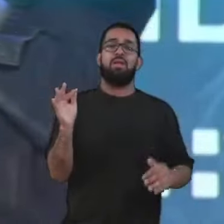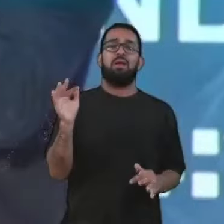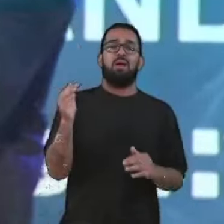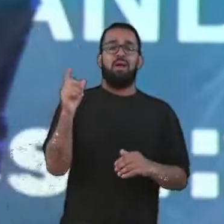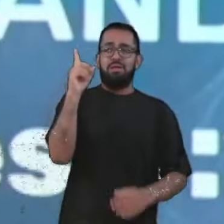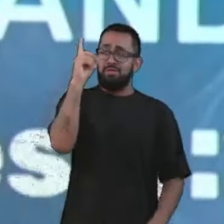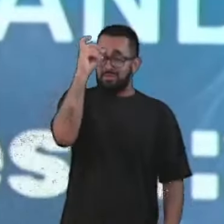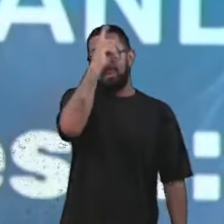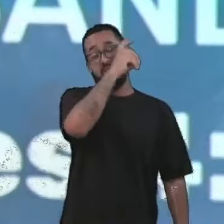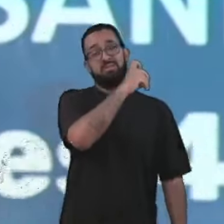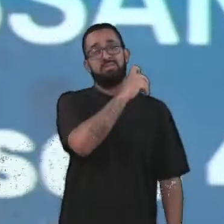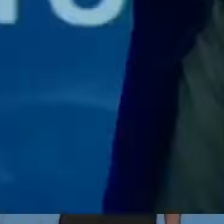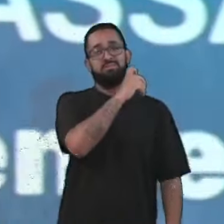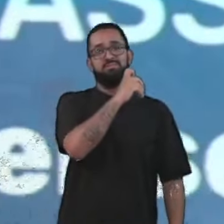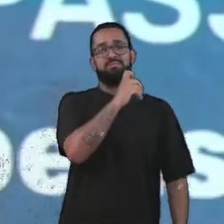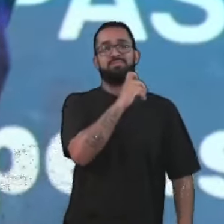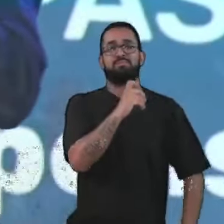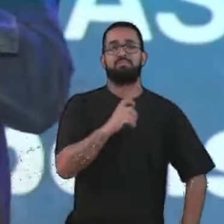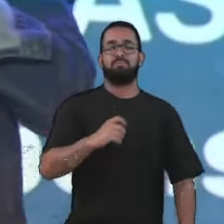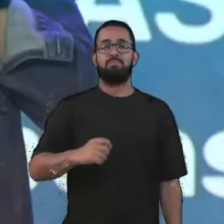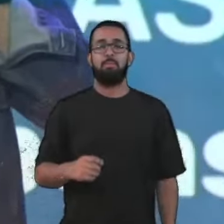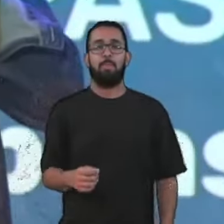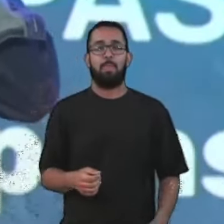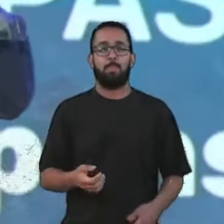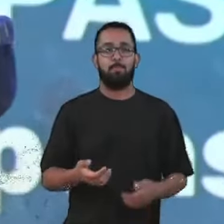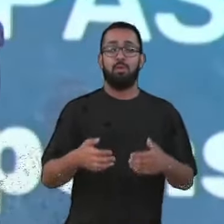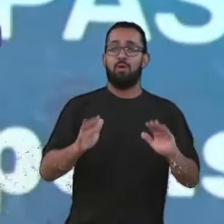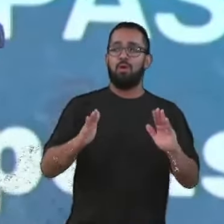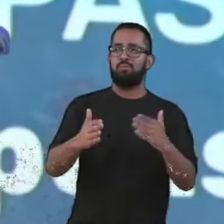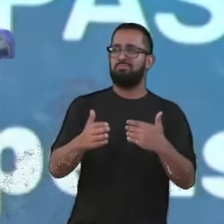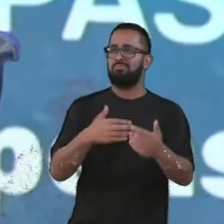Neste domingo, você, aí onde você estiver, perto de mim ou longe de mim,